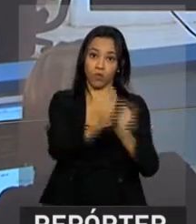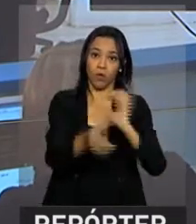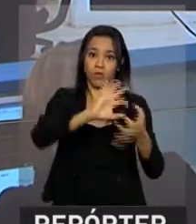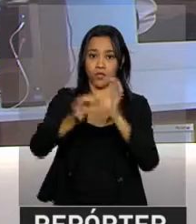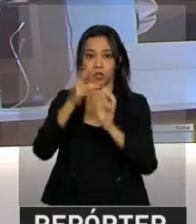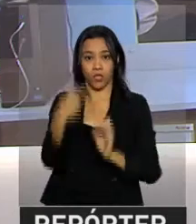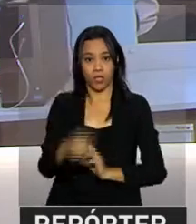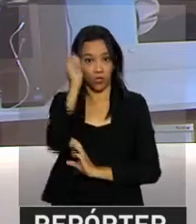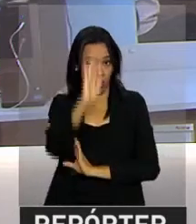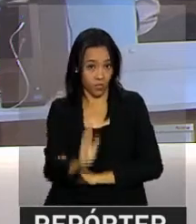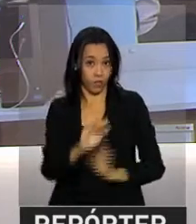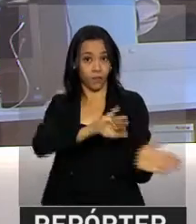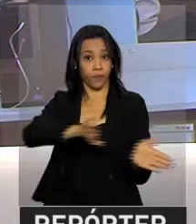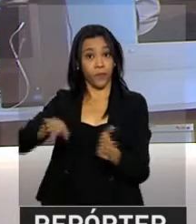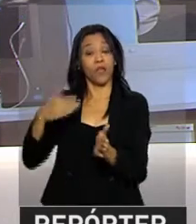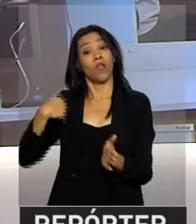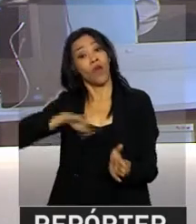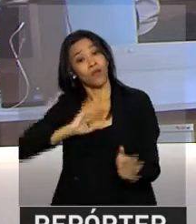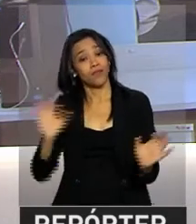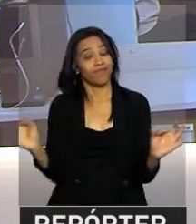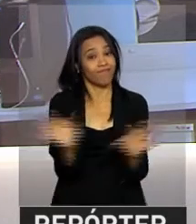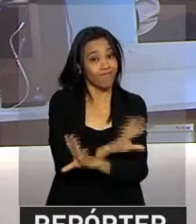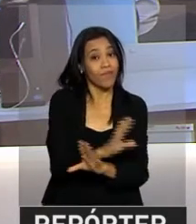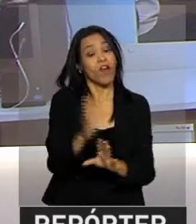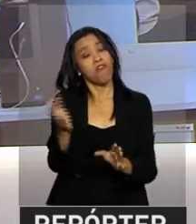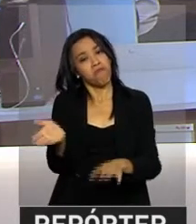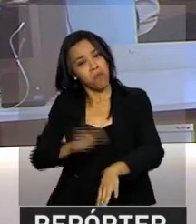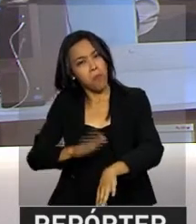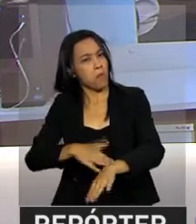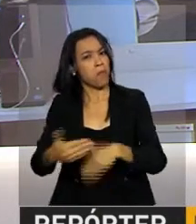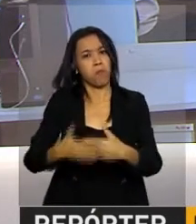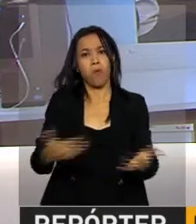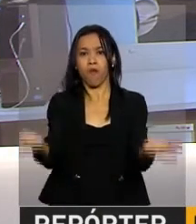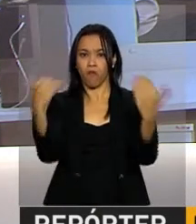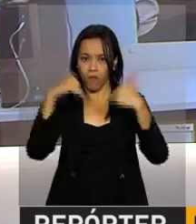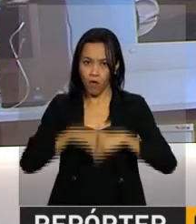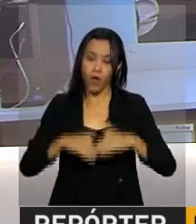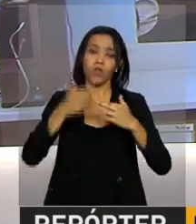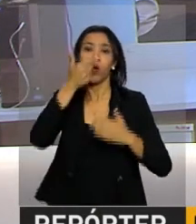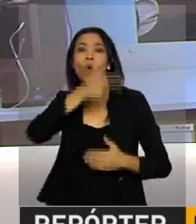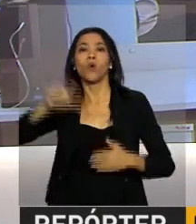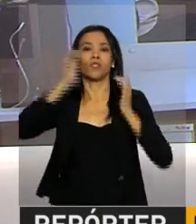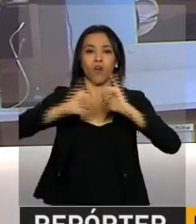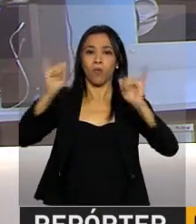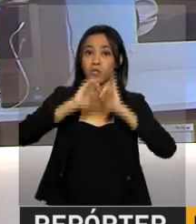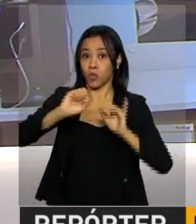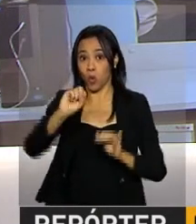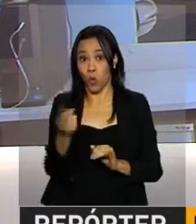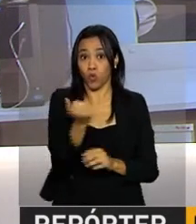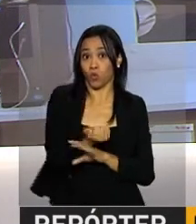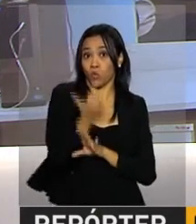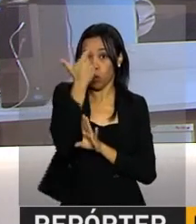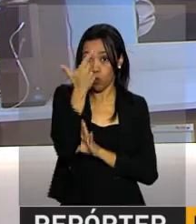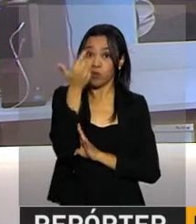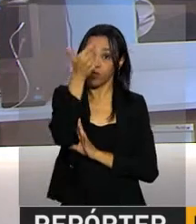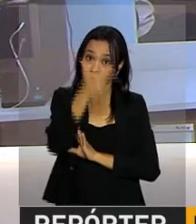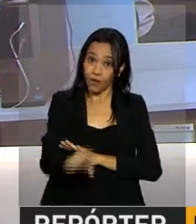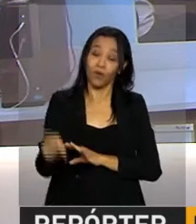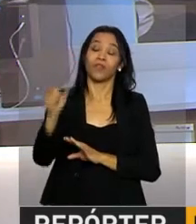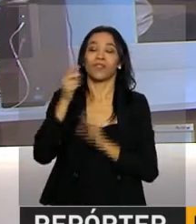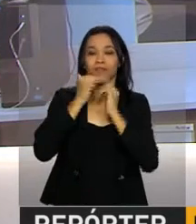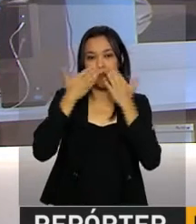no brasil nós ficamos por aqui voltamos a qualquer momento com outras informações ou ao meio-dia na próxima edição do repórter